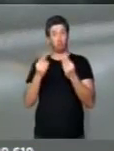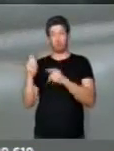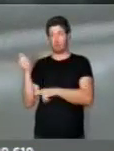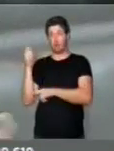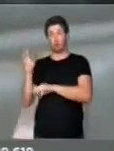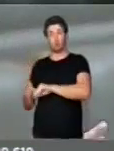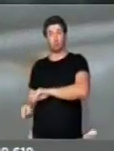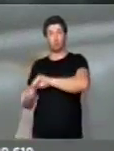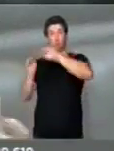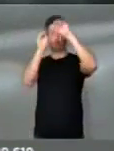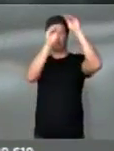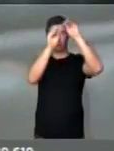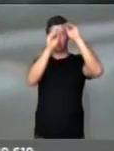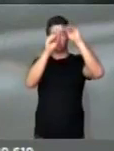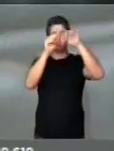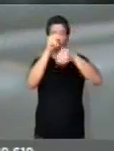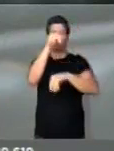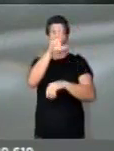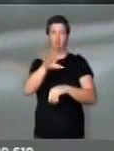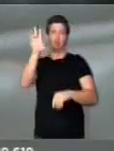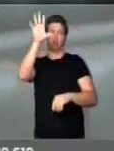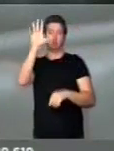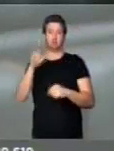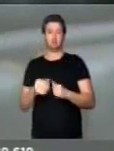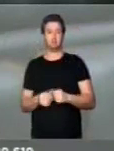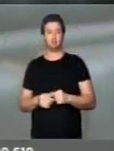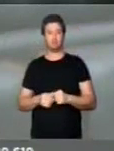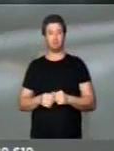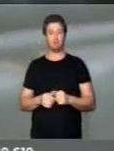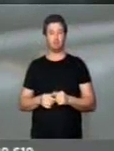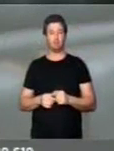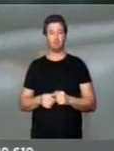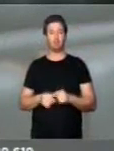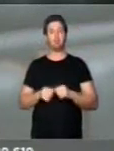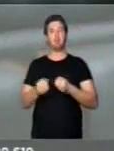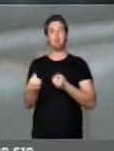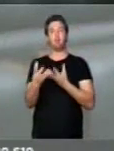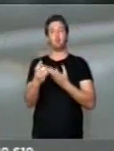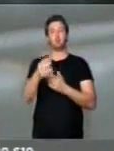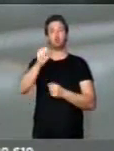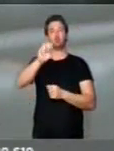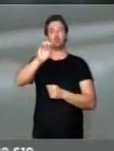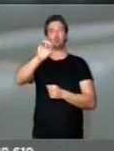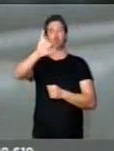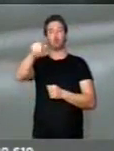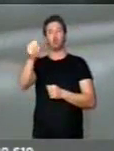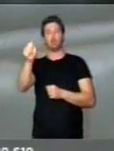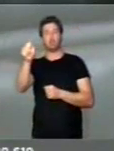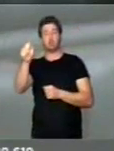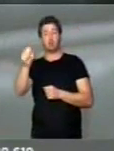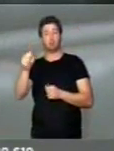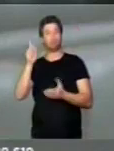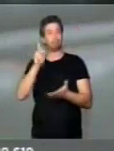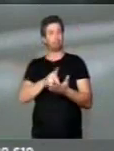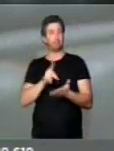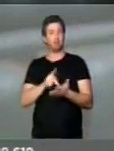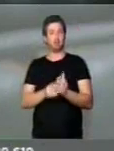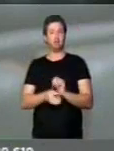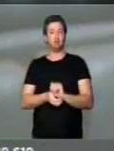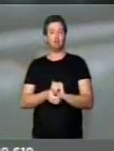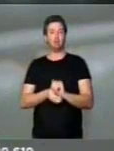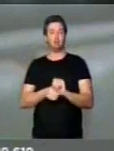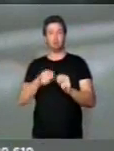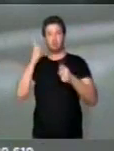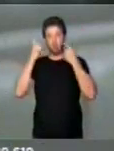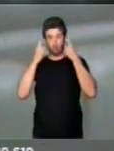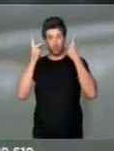muitos sulistas, principalmente no sul do Piauí, para a produção de soja. Realmente, a mesma